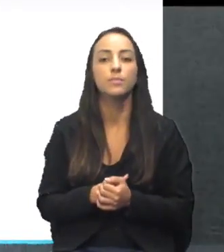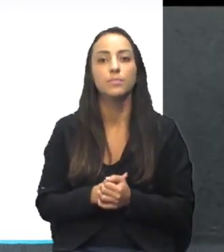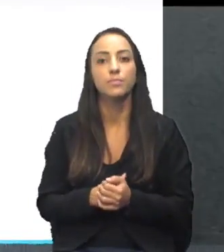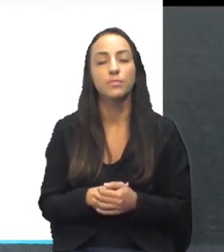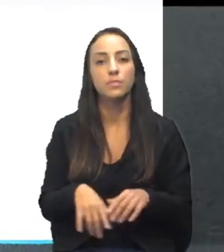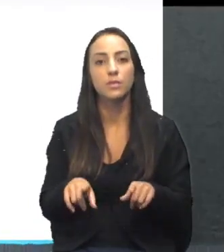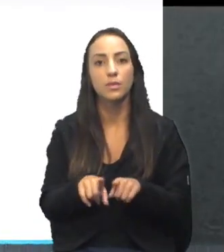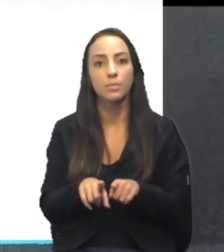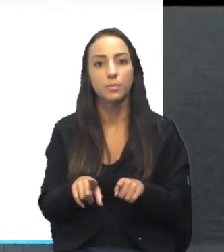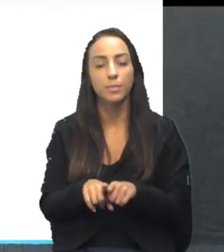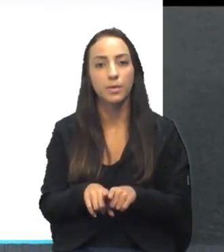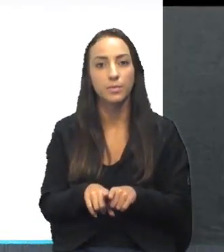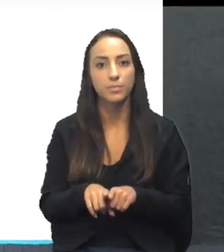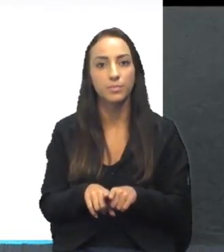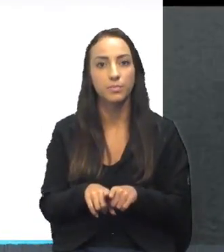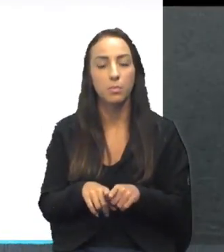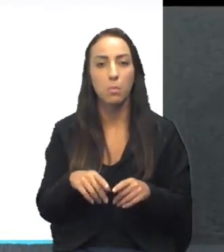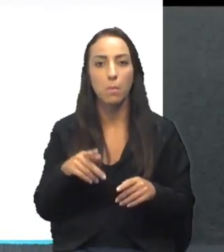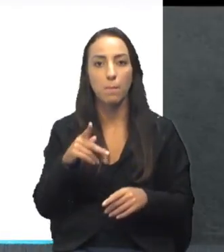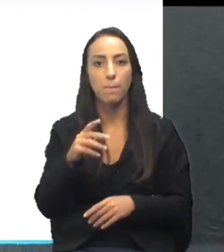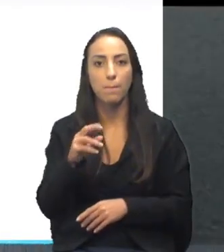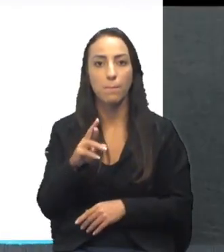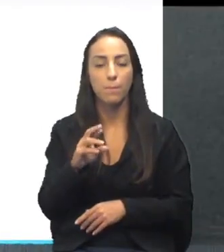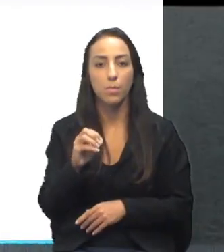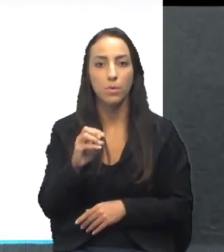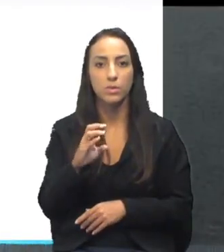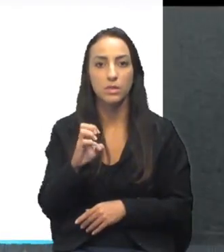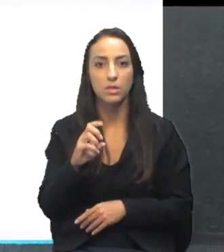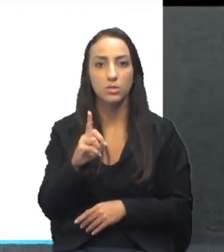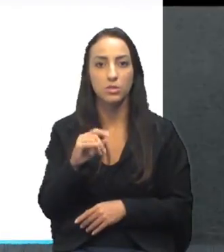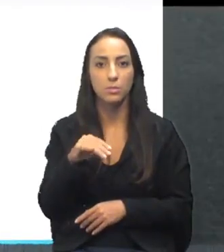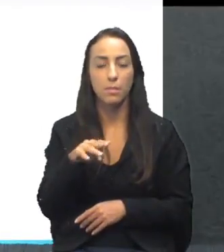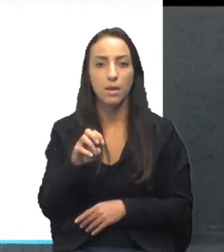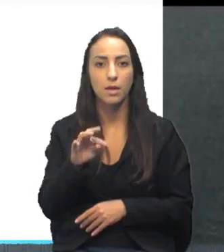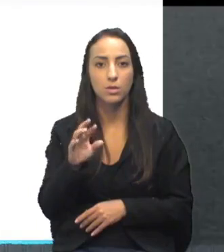e também a realização de procedimentos. Para